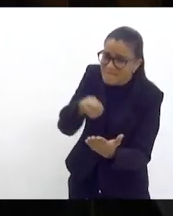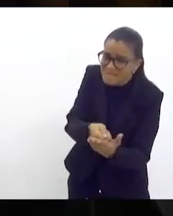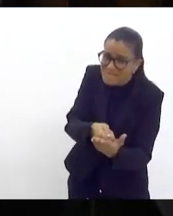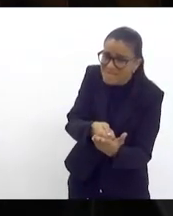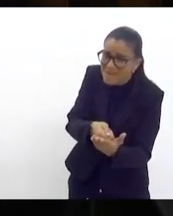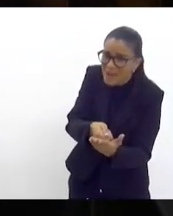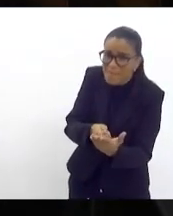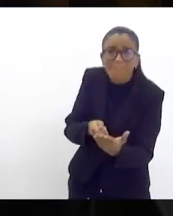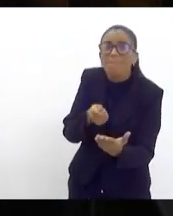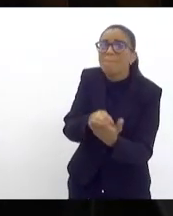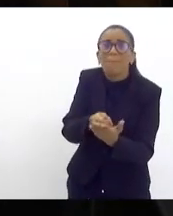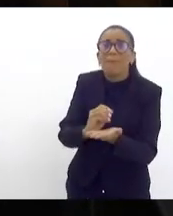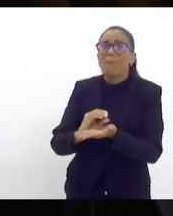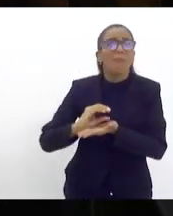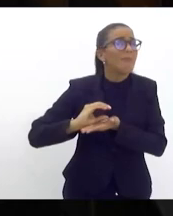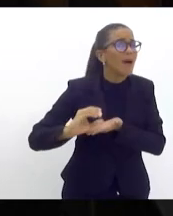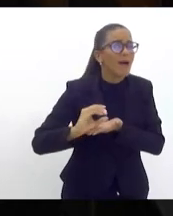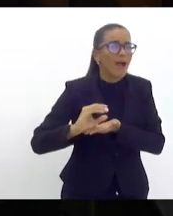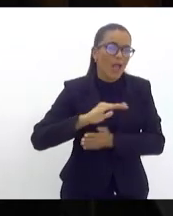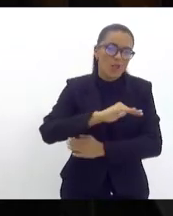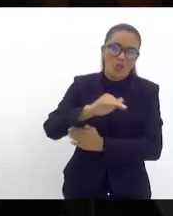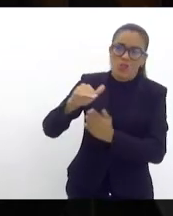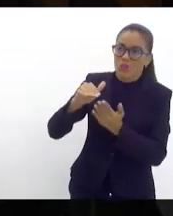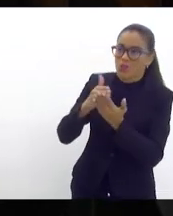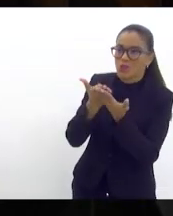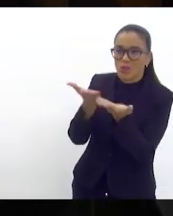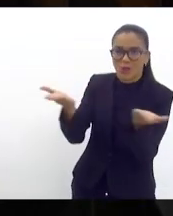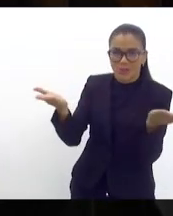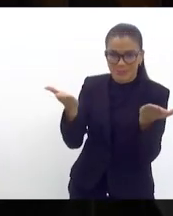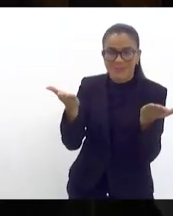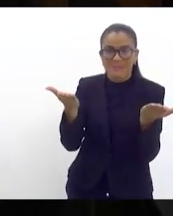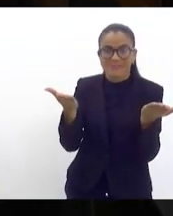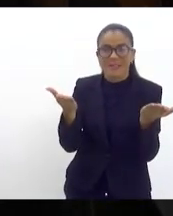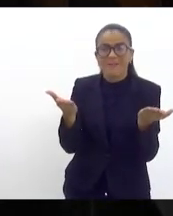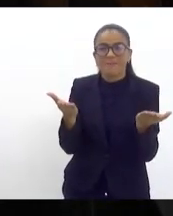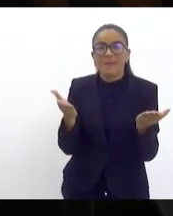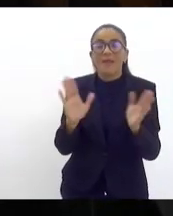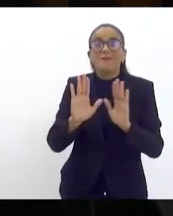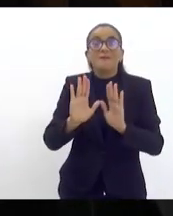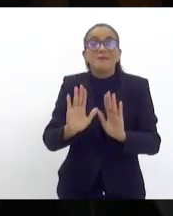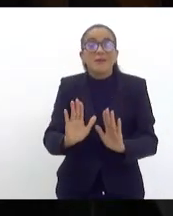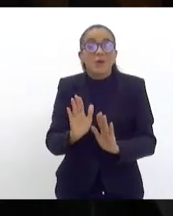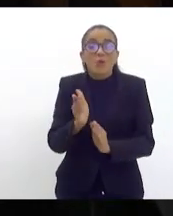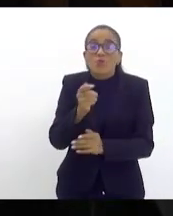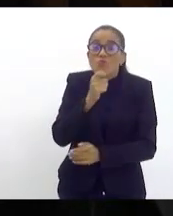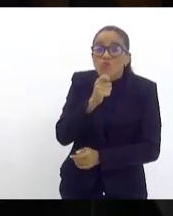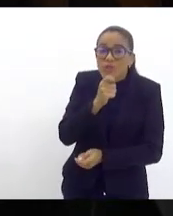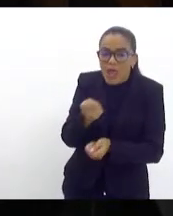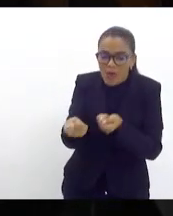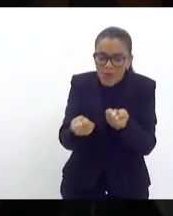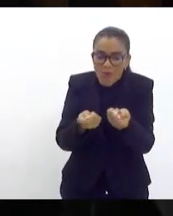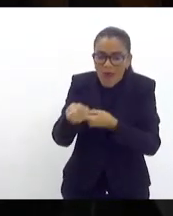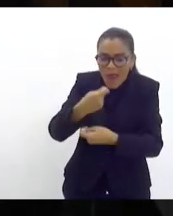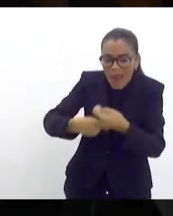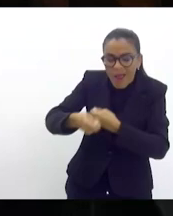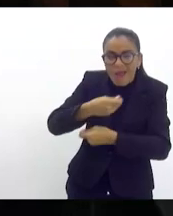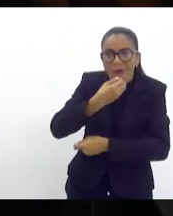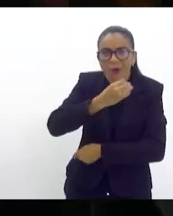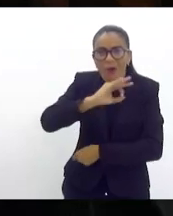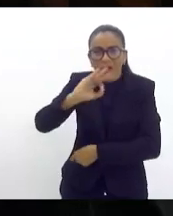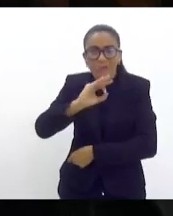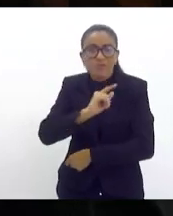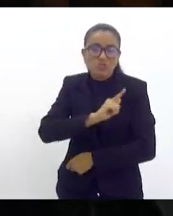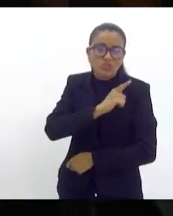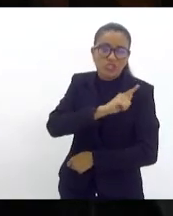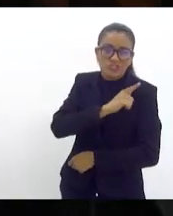subsidiar todos e quando a má gestão desses recursos todo mundo